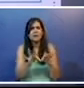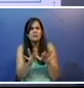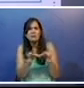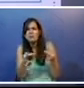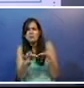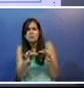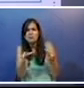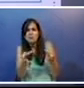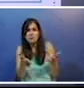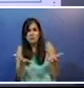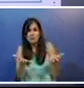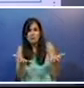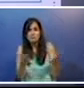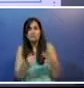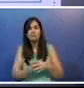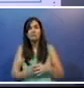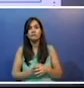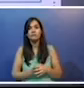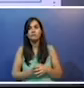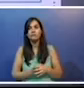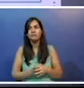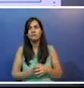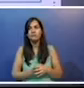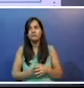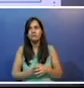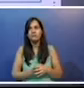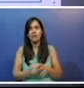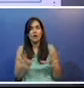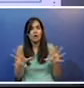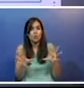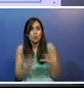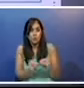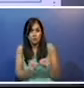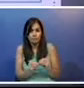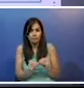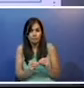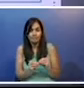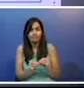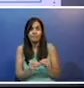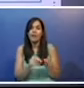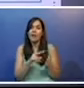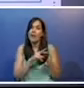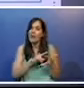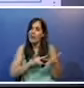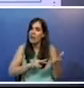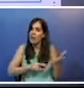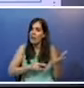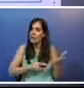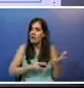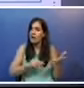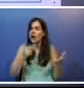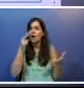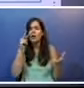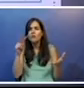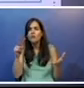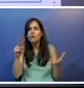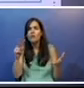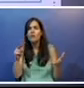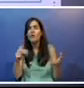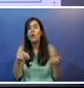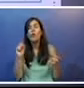muito conciso, muito, digamos, resumido, releia-o e verifique que trechos devem